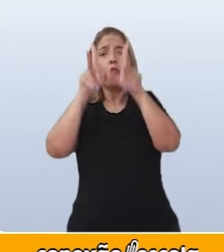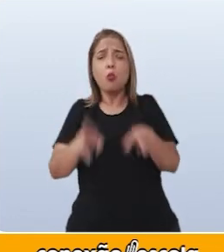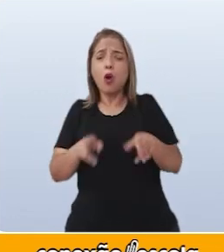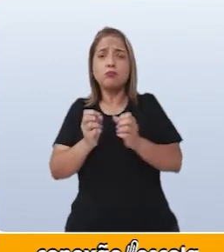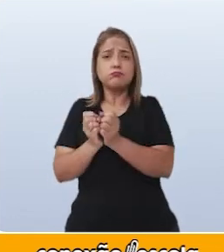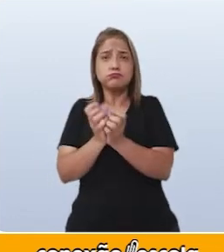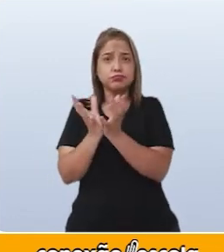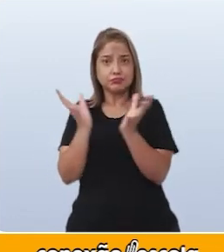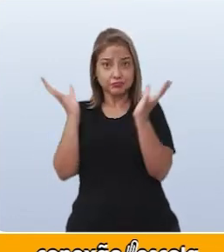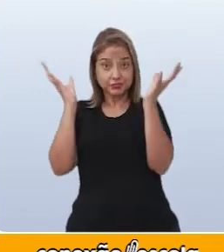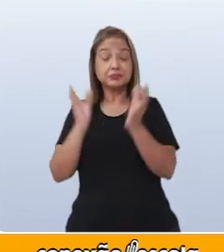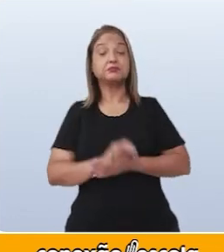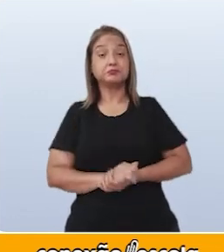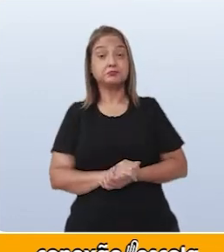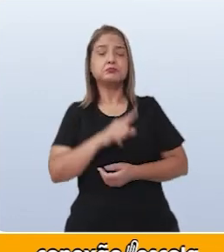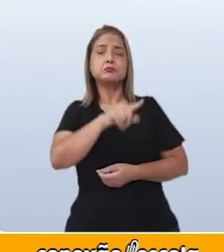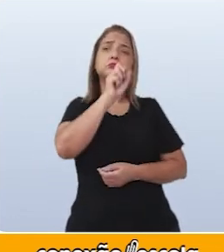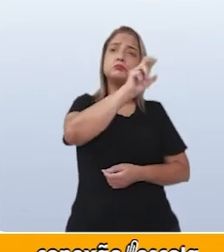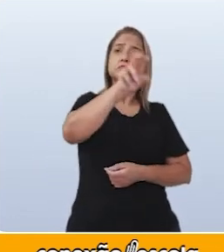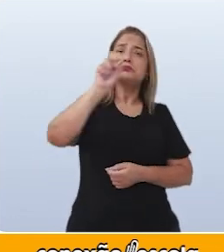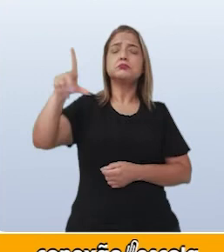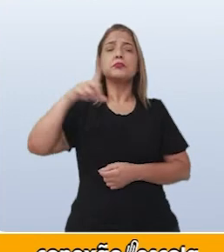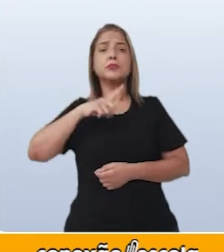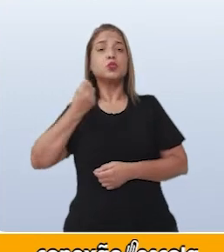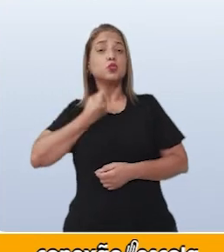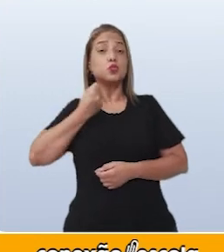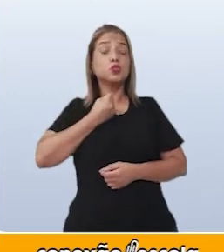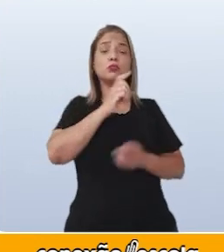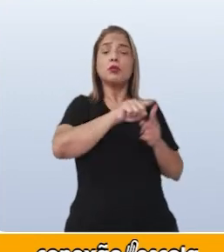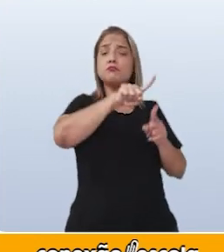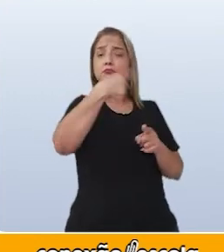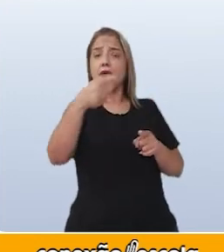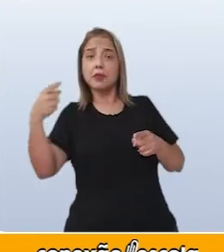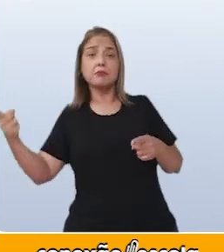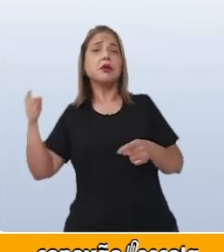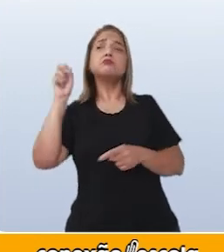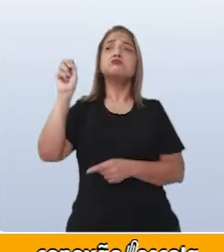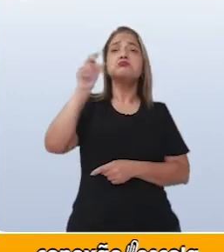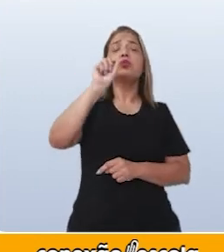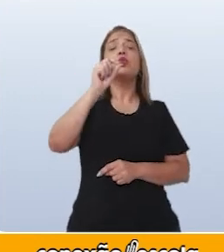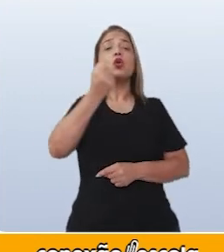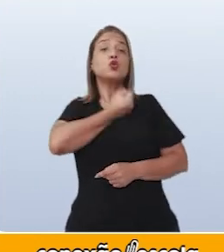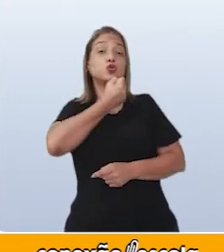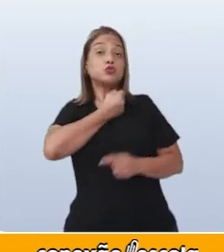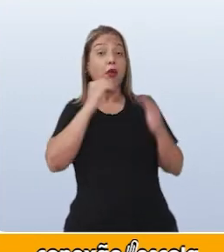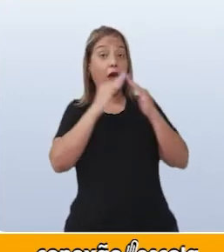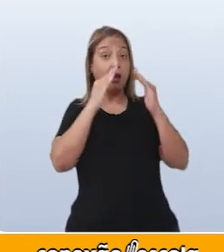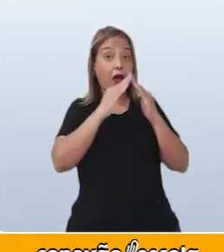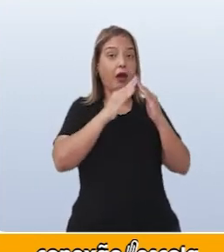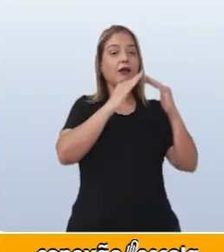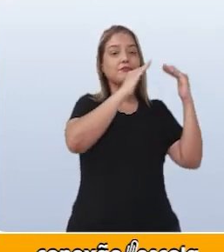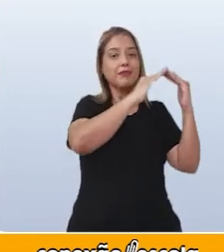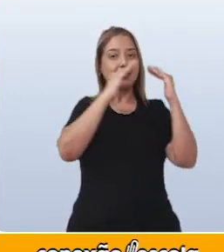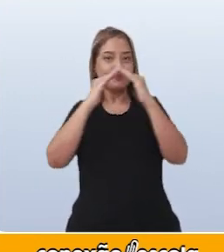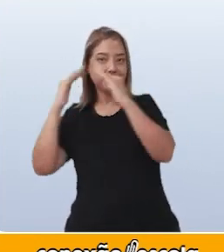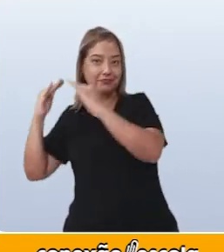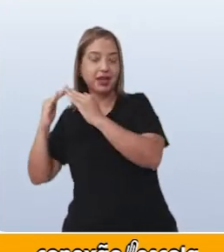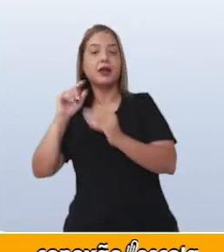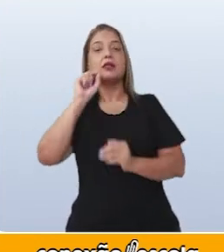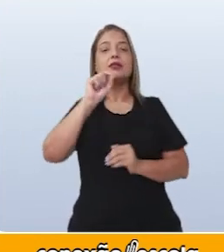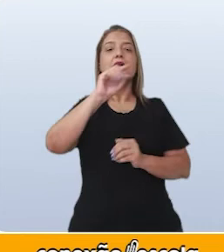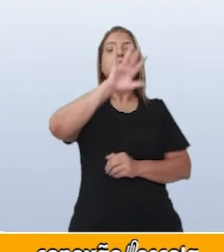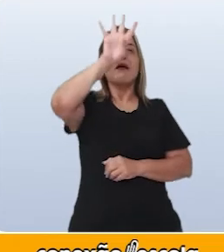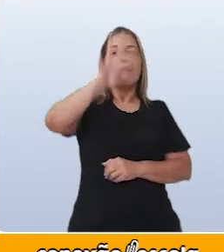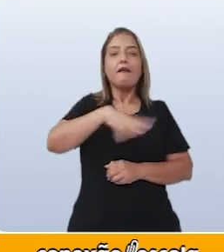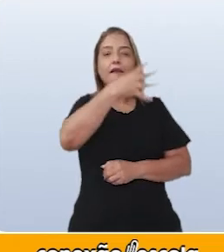Podemos observar sequências numéricas em várias situações, as numerações das casas, a organização dos dias em um